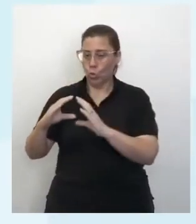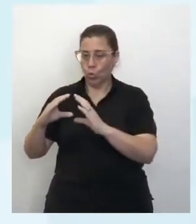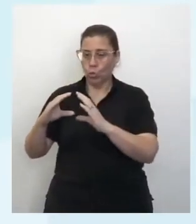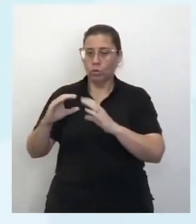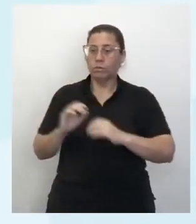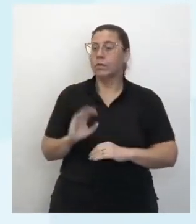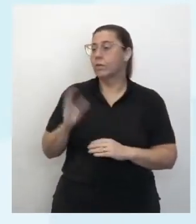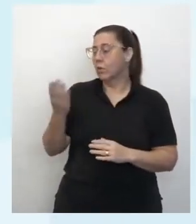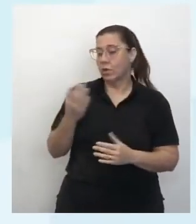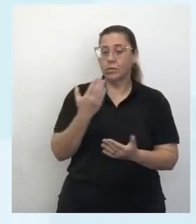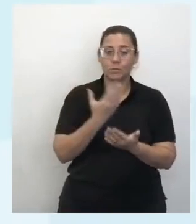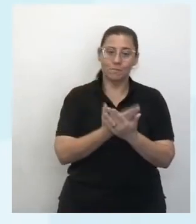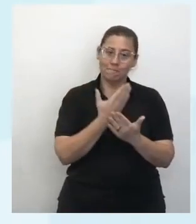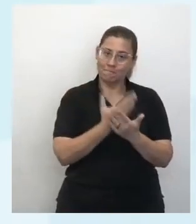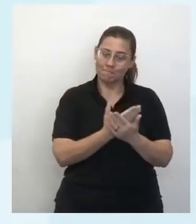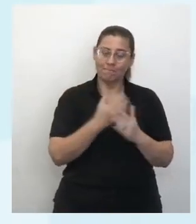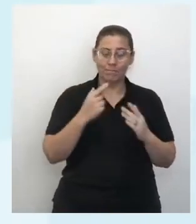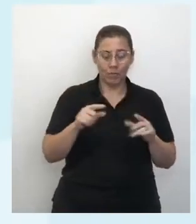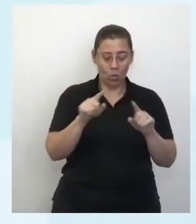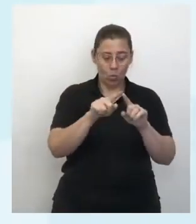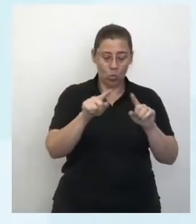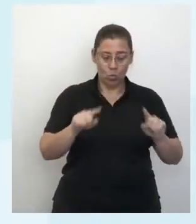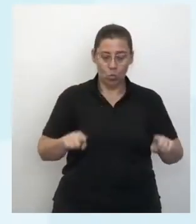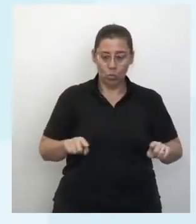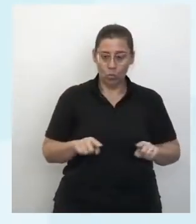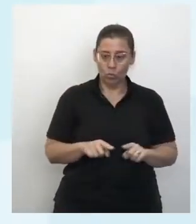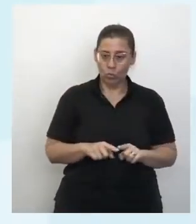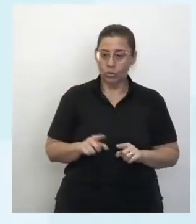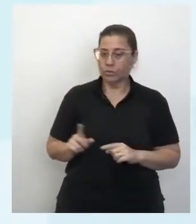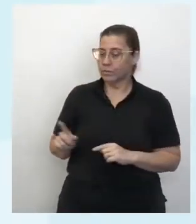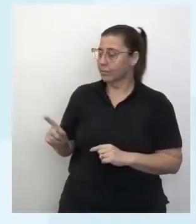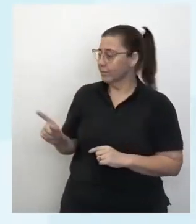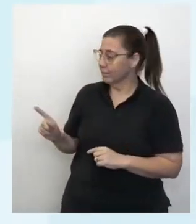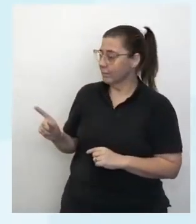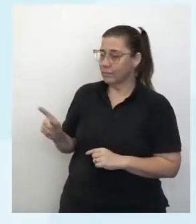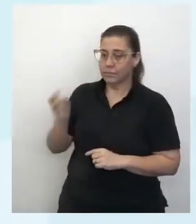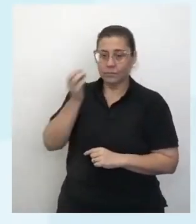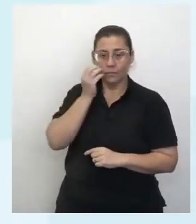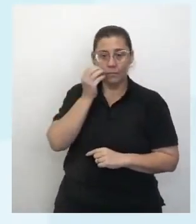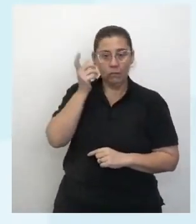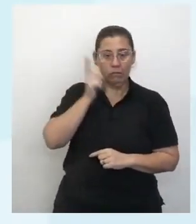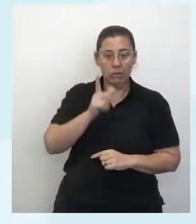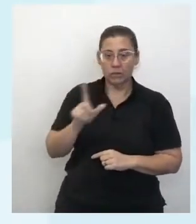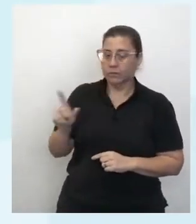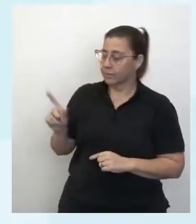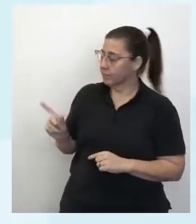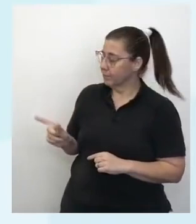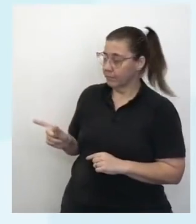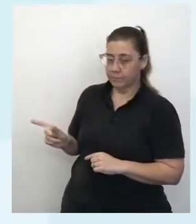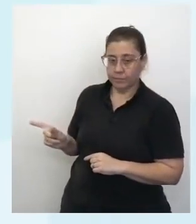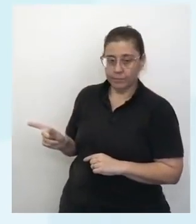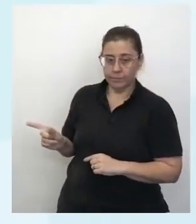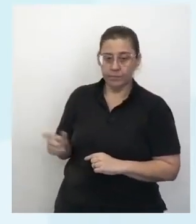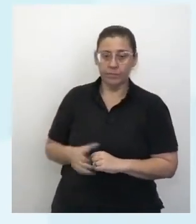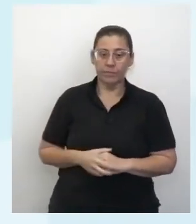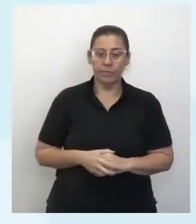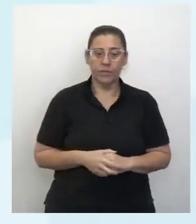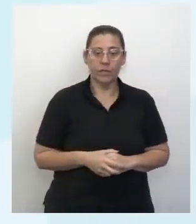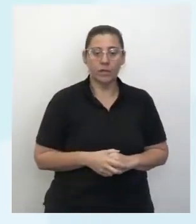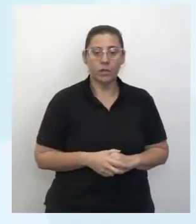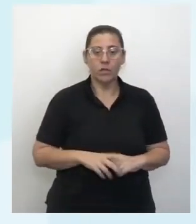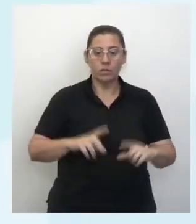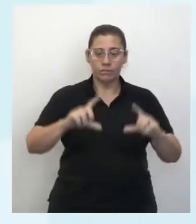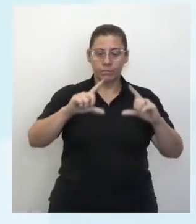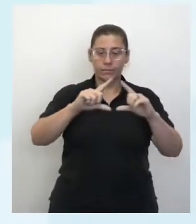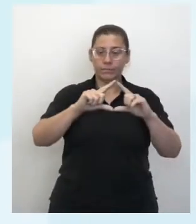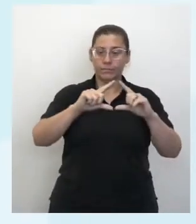objeto de estudo vai ser esse triângulo aqui que eu estou puxando, né? Espero que dê certo aí na animação. Então, eu fiz um filhinho aí, é um triângulo que eu